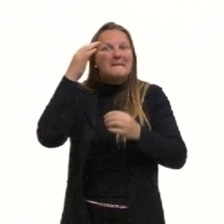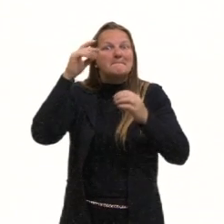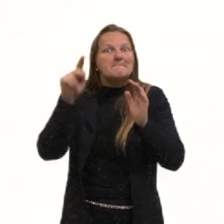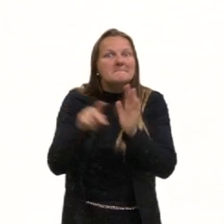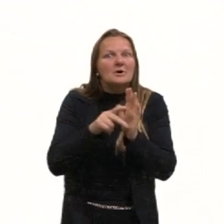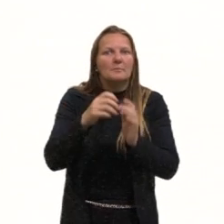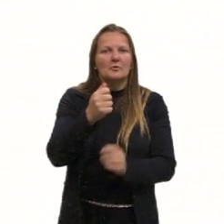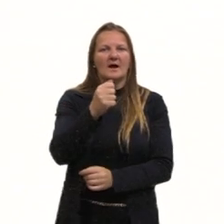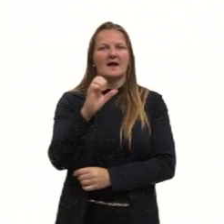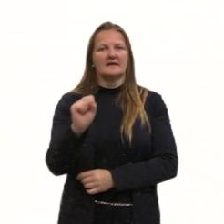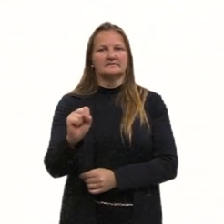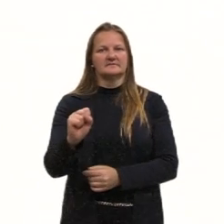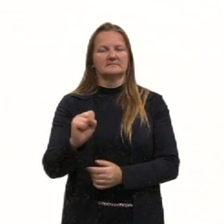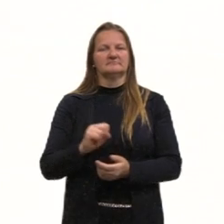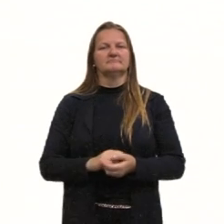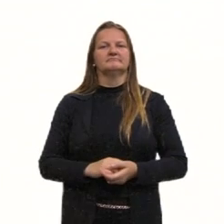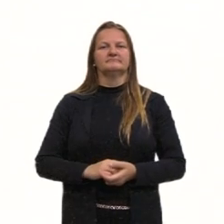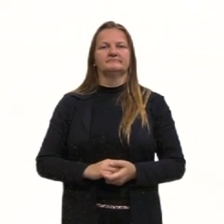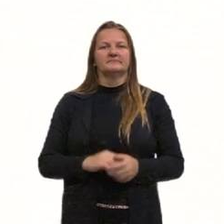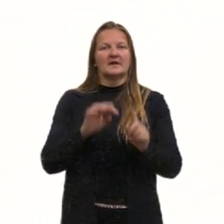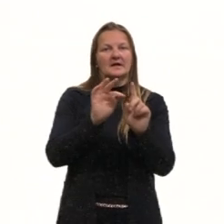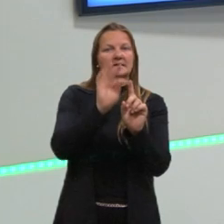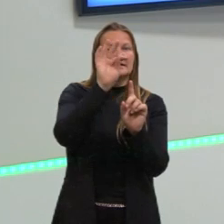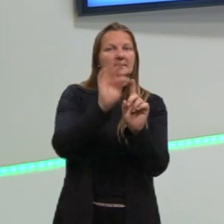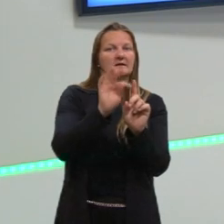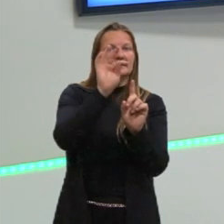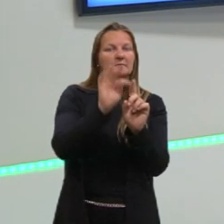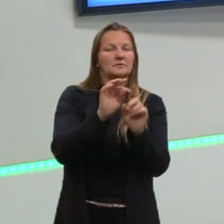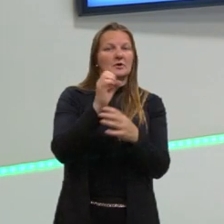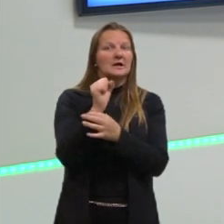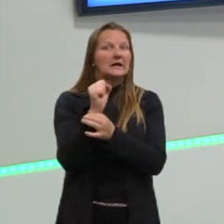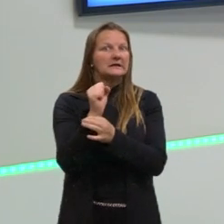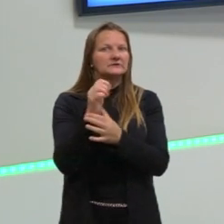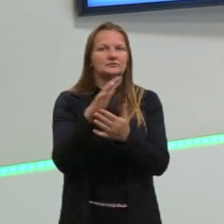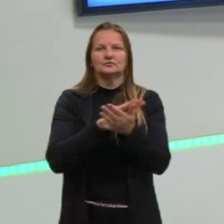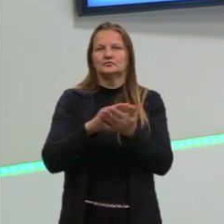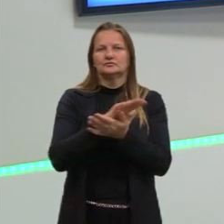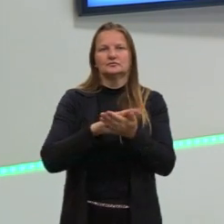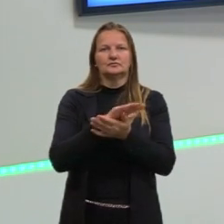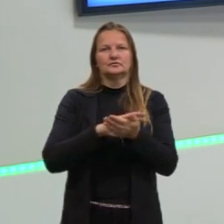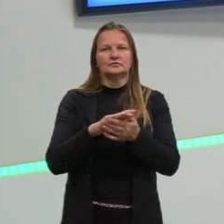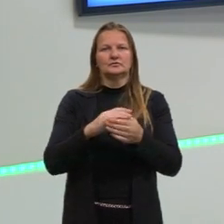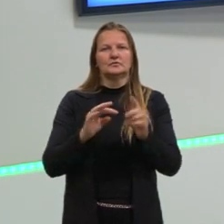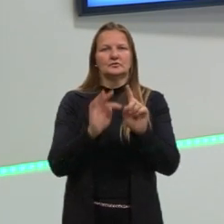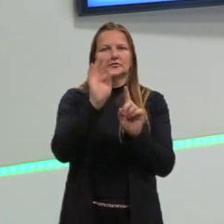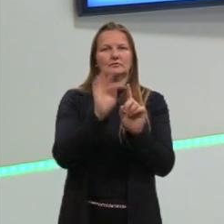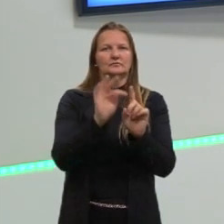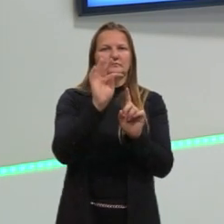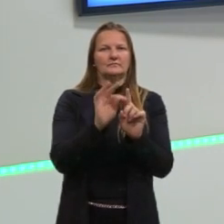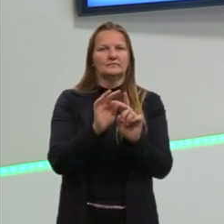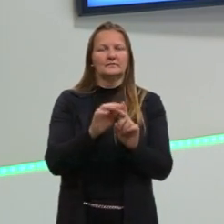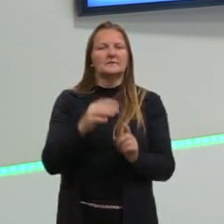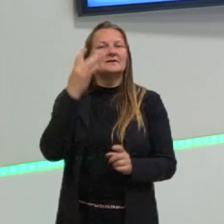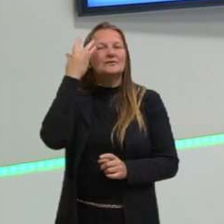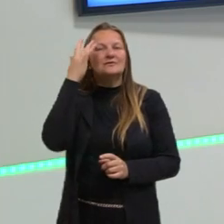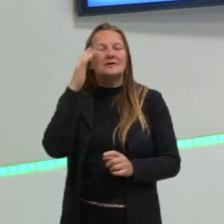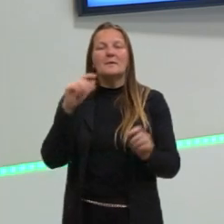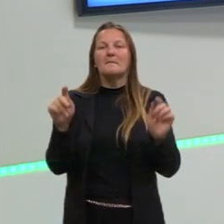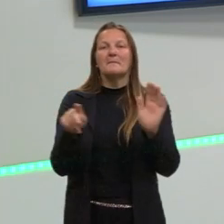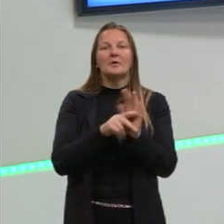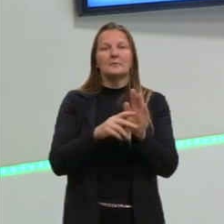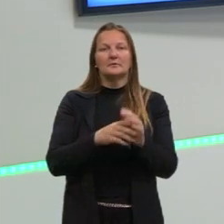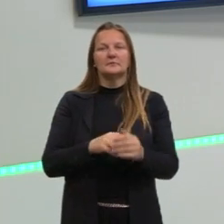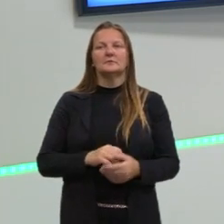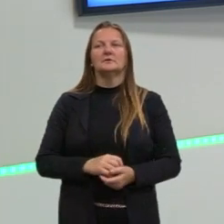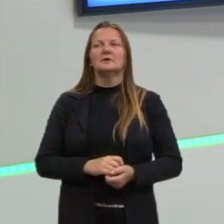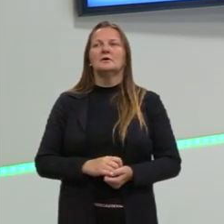acetilsalicílico aquela temperatura de fusão não consigo garantir as concentrações através da temperatura de fusão então não seria a temperatura de fusão